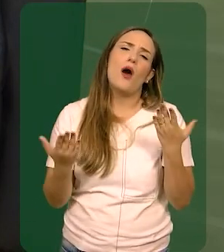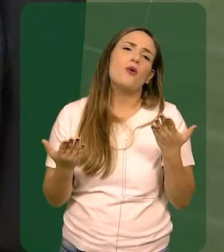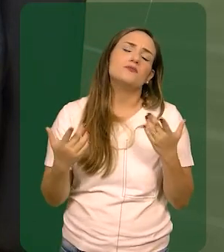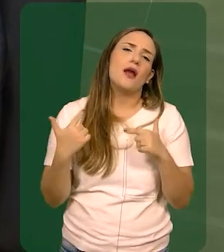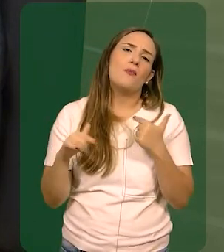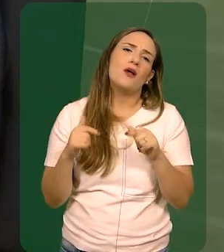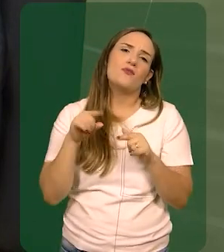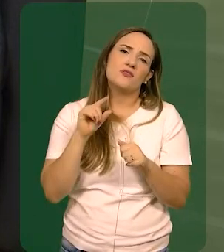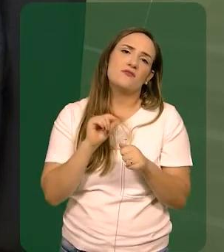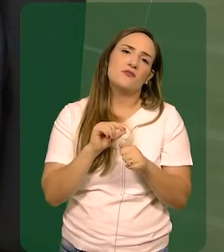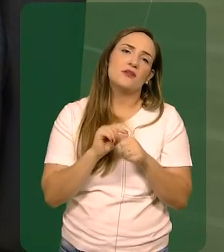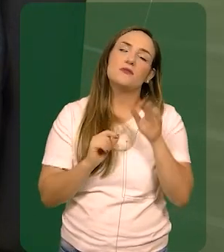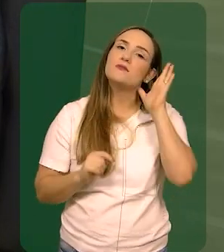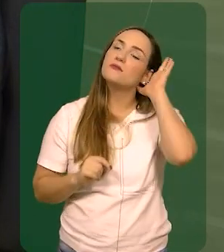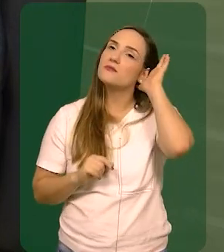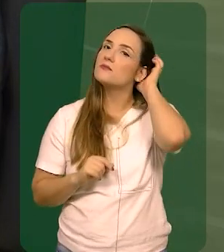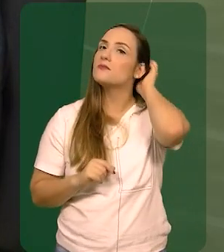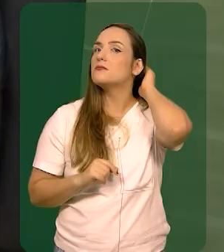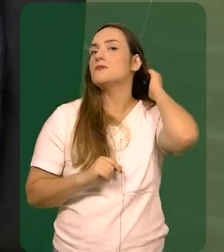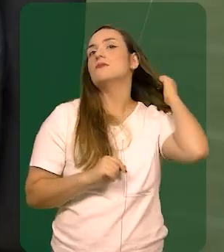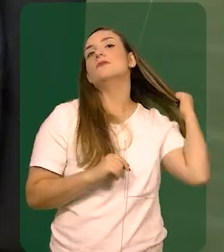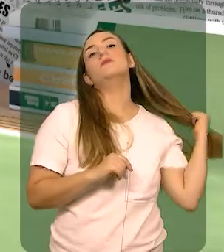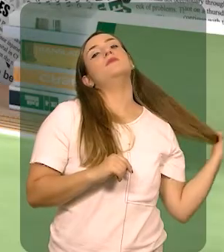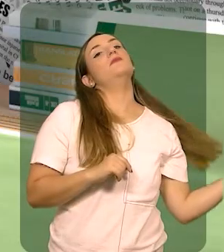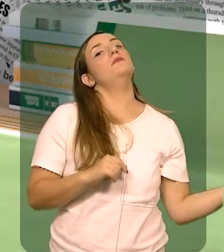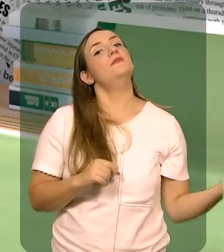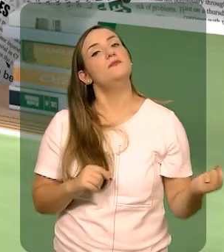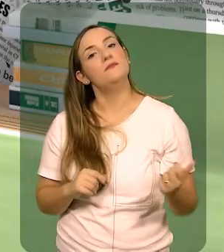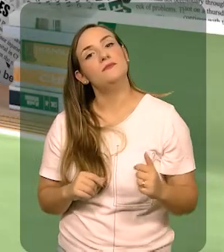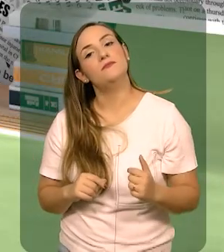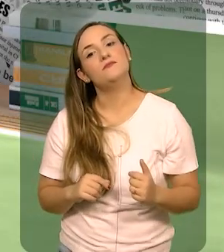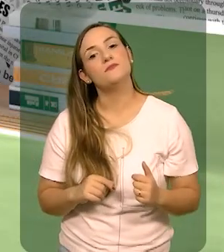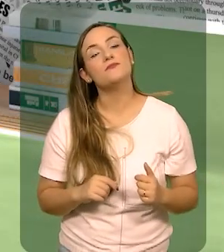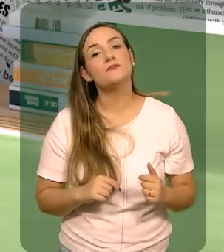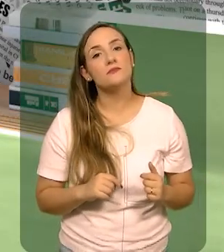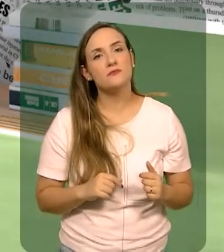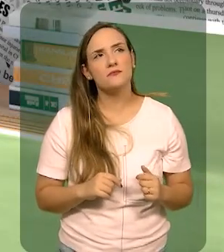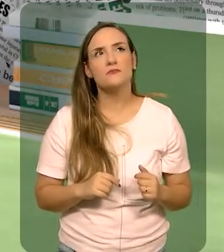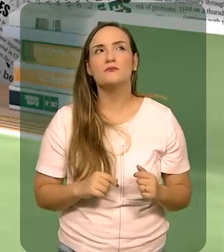que é o teu trabalho ali com esses outros jovens. Assim,